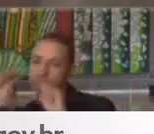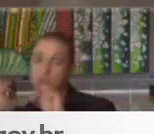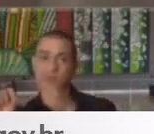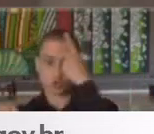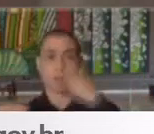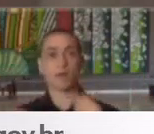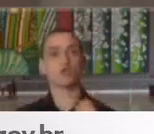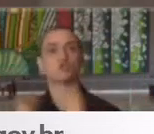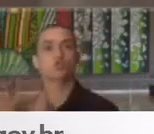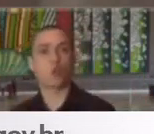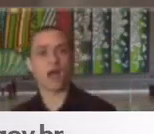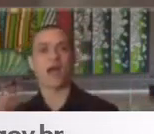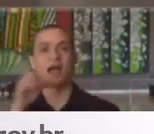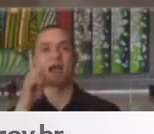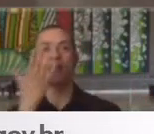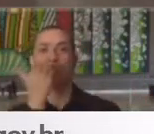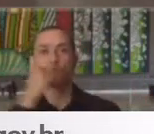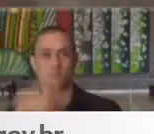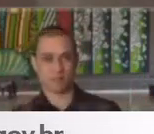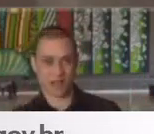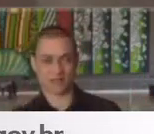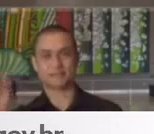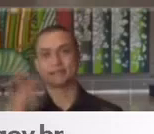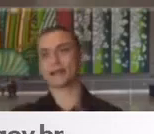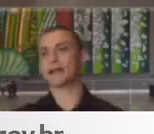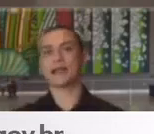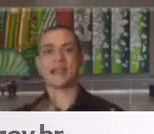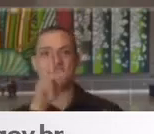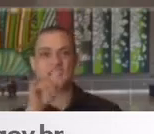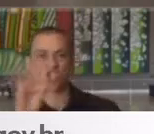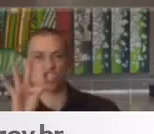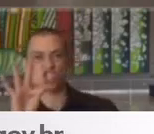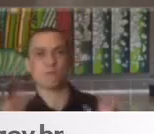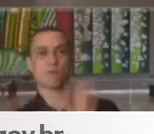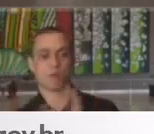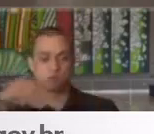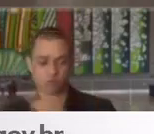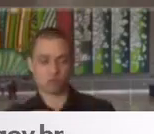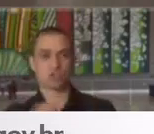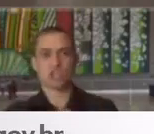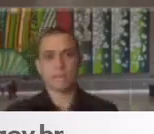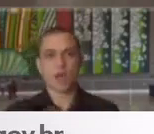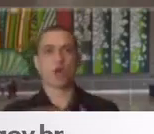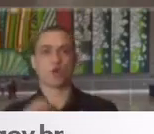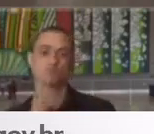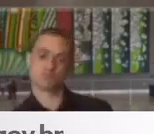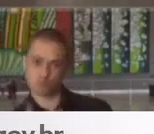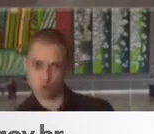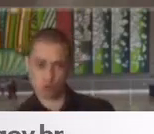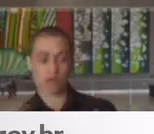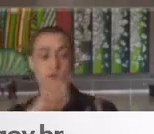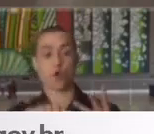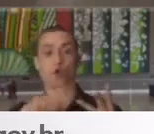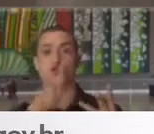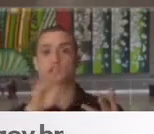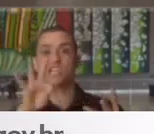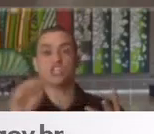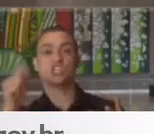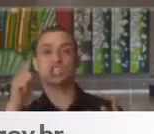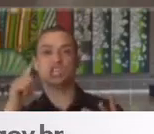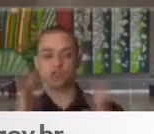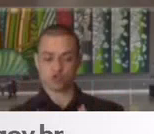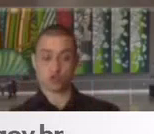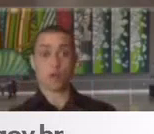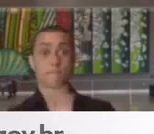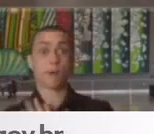cestas básicas, kits de higiene pessoal, kits de higiene feminina e kits de